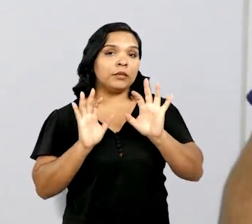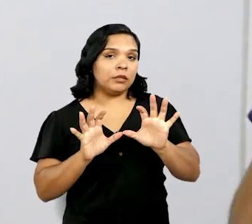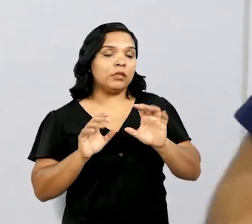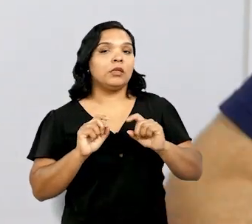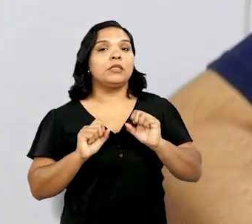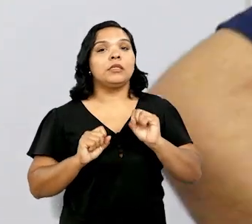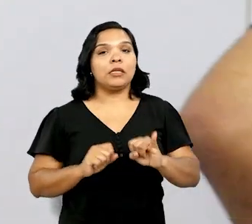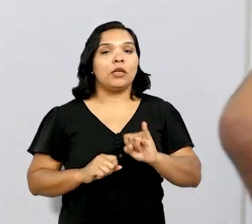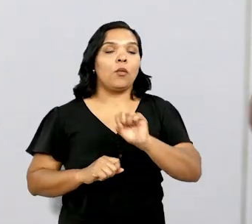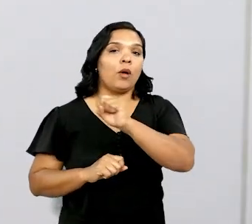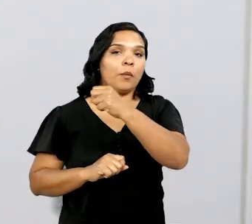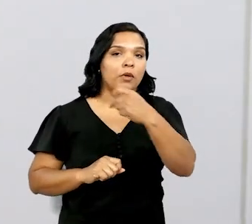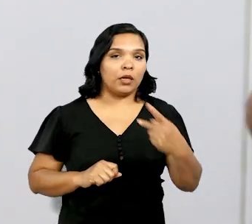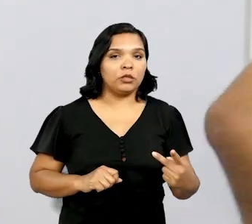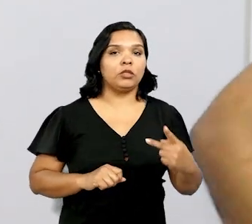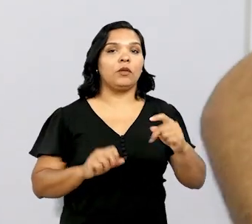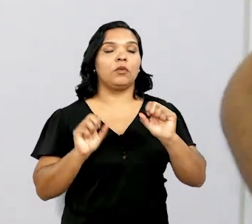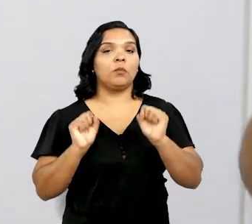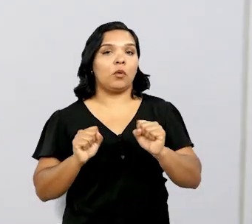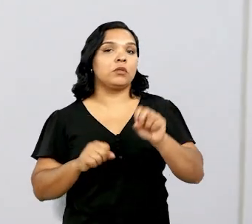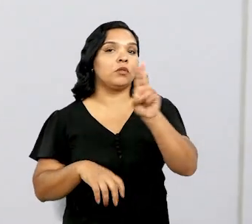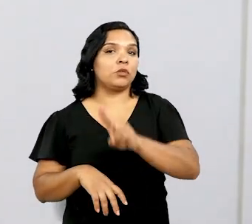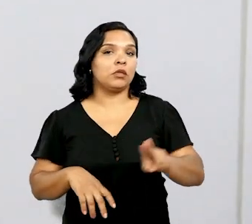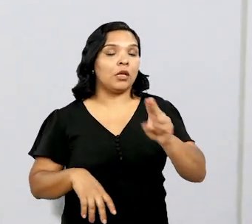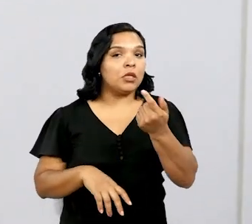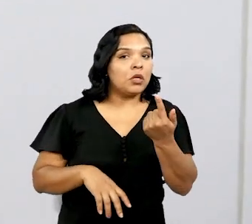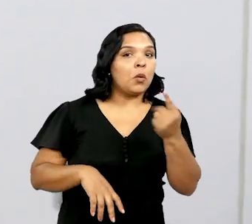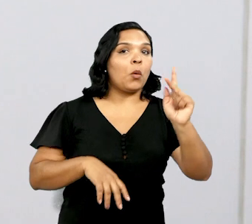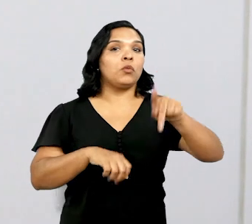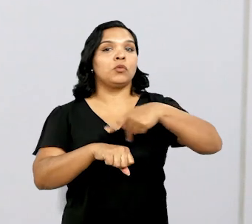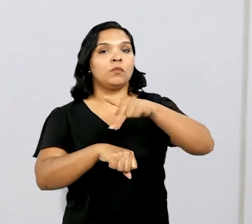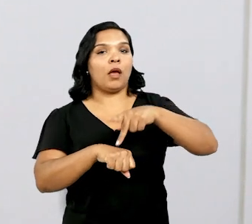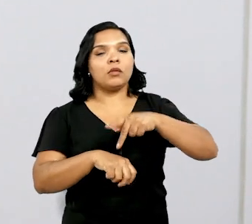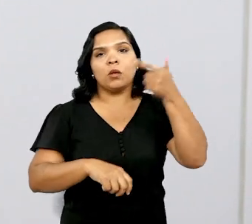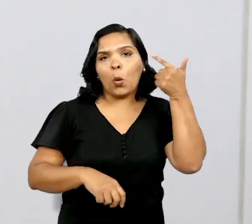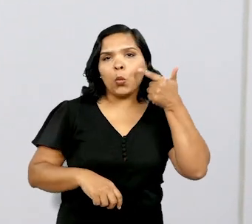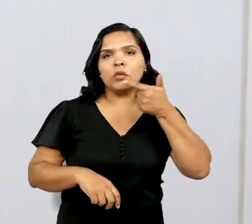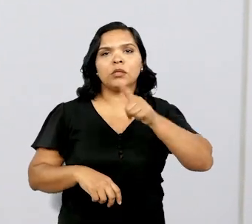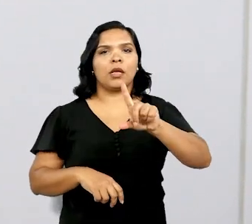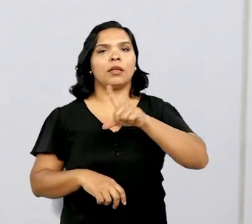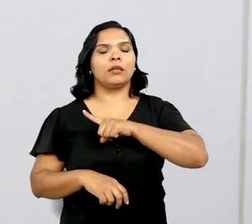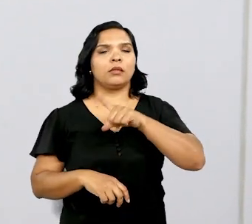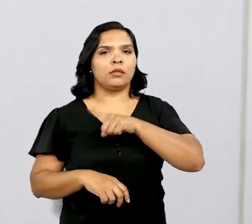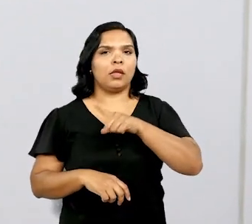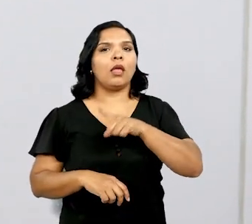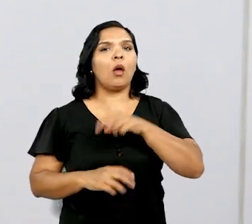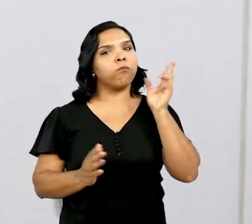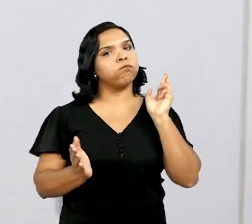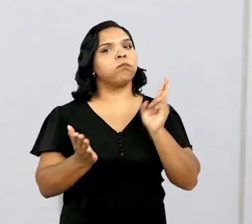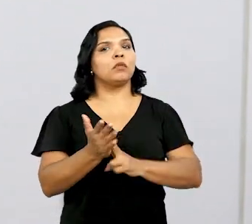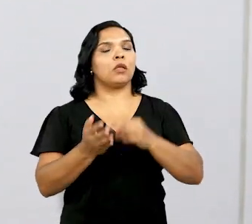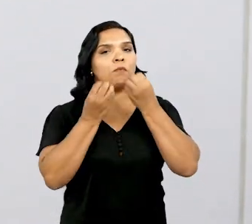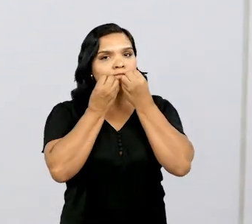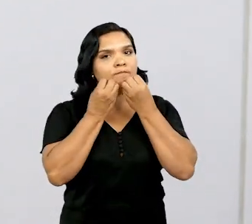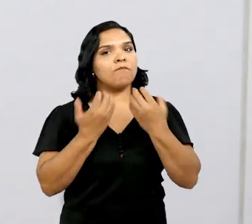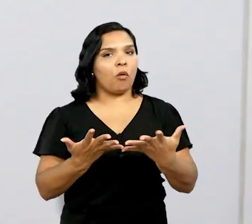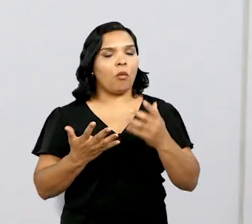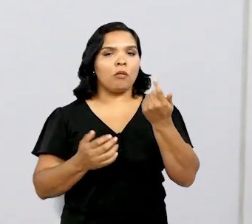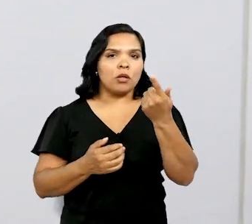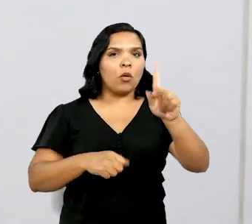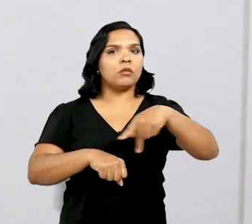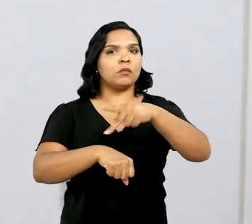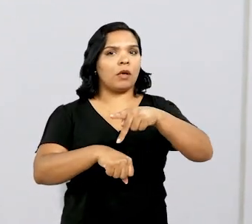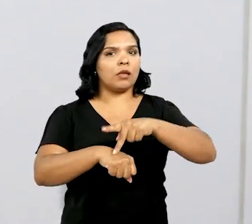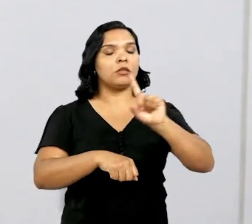nisso, que se aplicativos que são utilizados em outros países e conseguem ter um resultado bom em